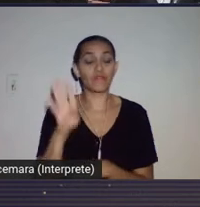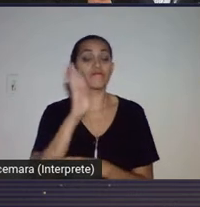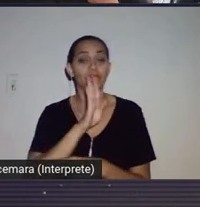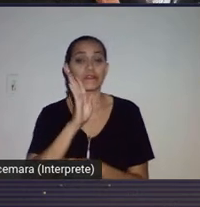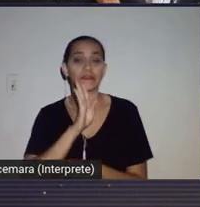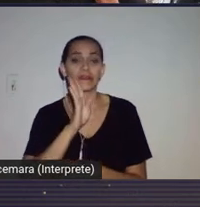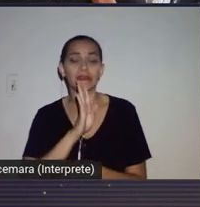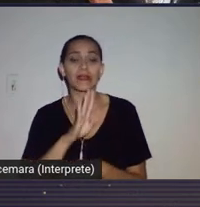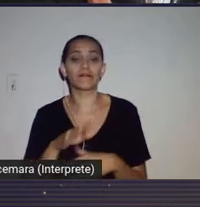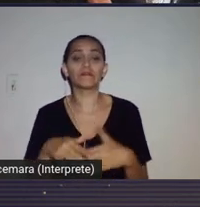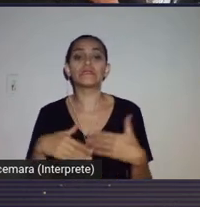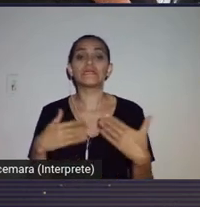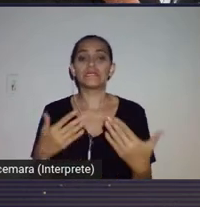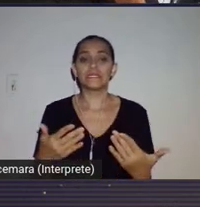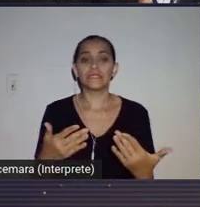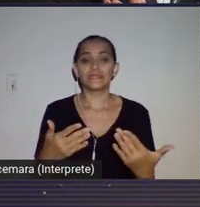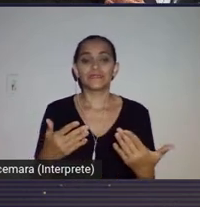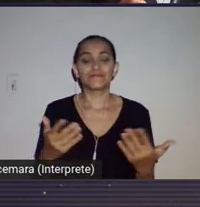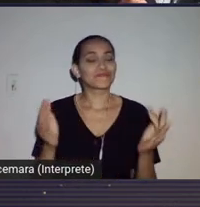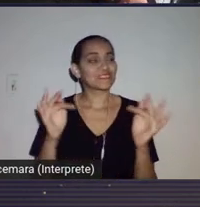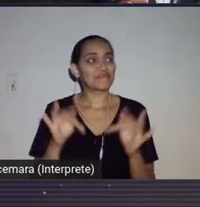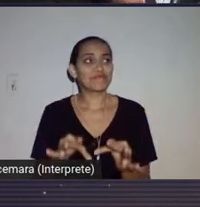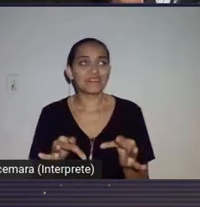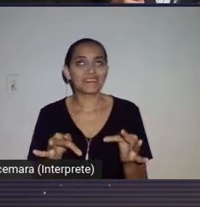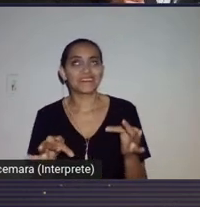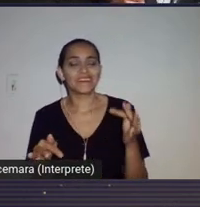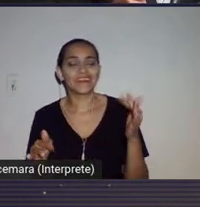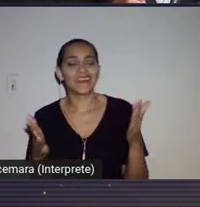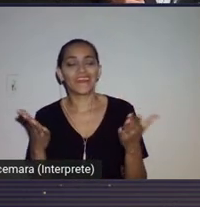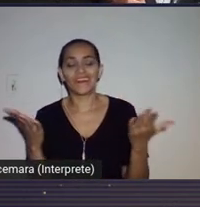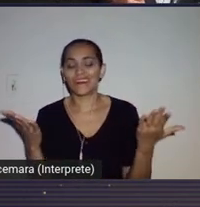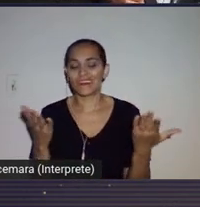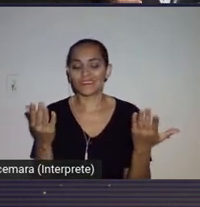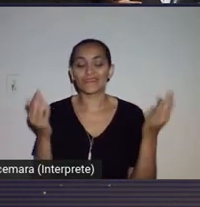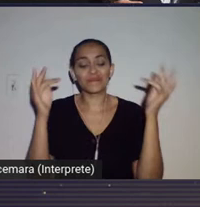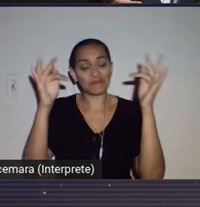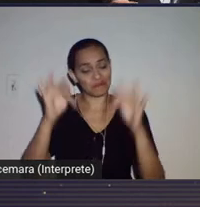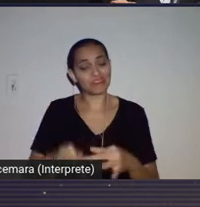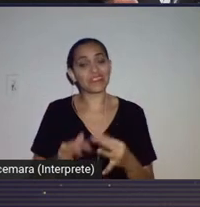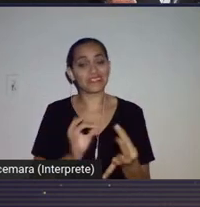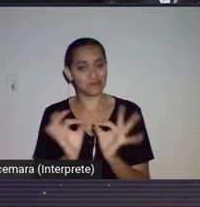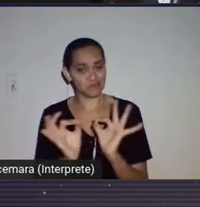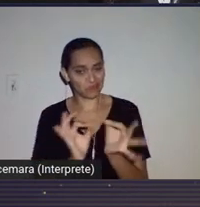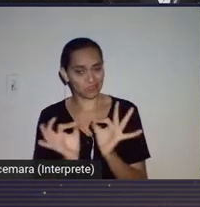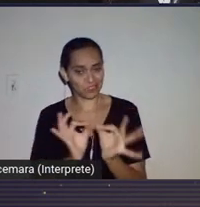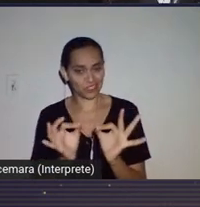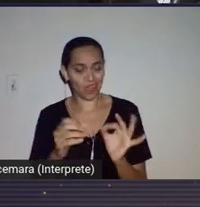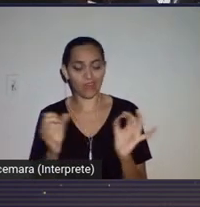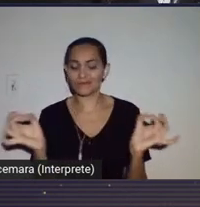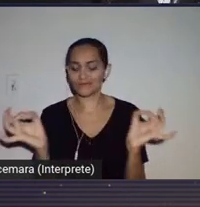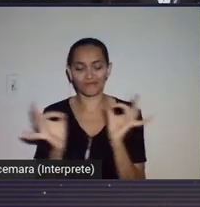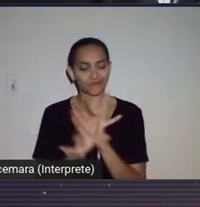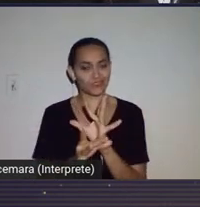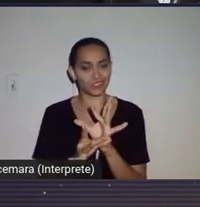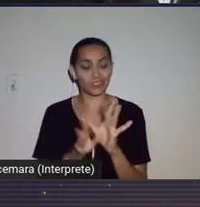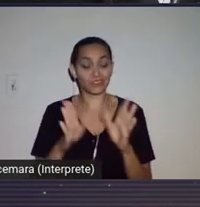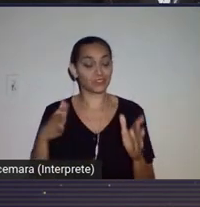Enfim, e aí eu terminei o projeto, tudo certo. Meio que de